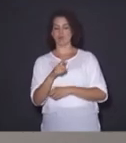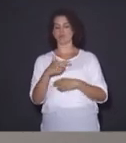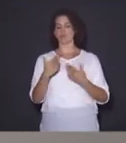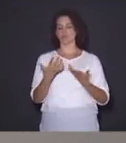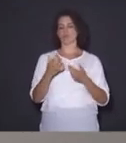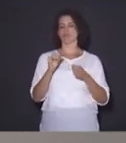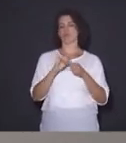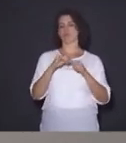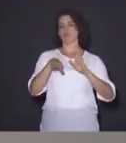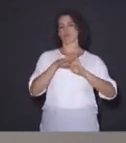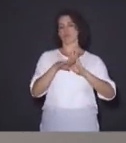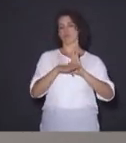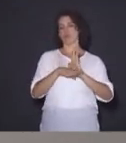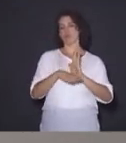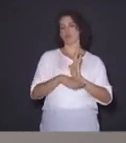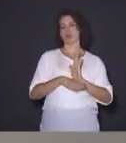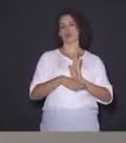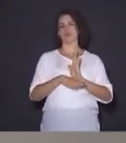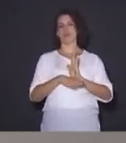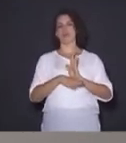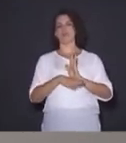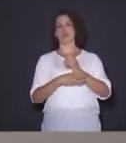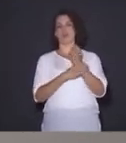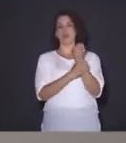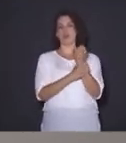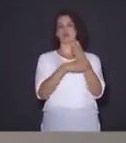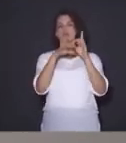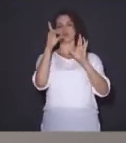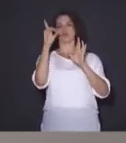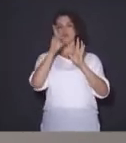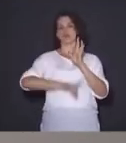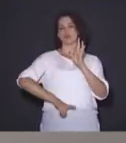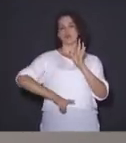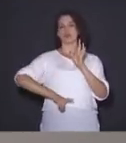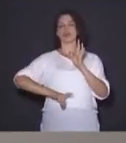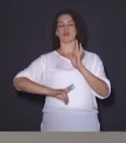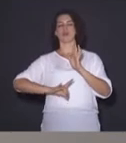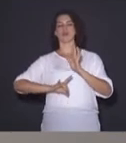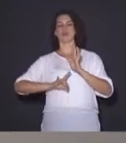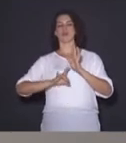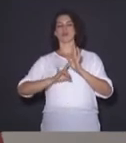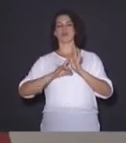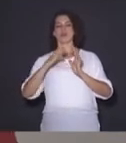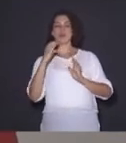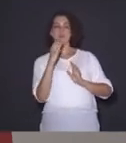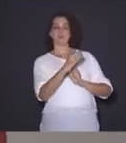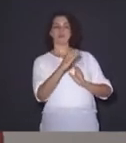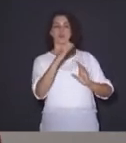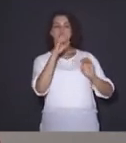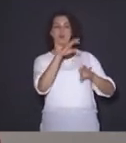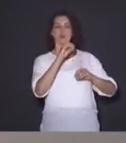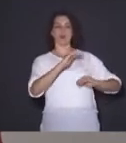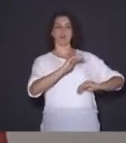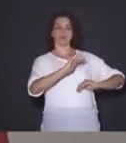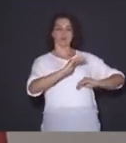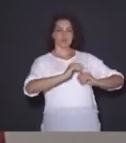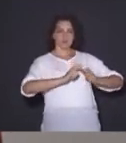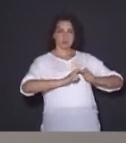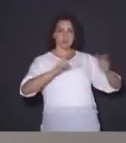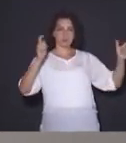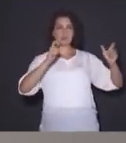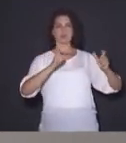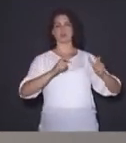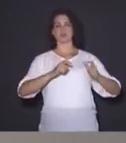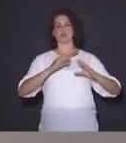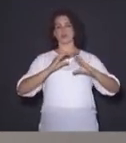direitos com a ampliação do financiamento da educação ampliação do financiamento para a